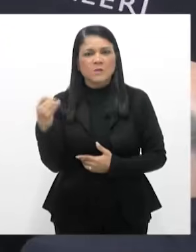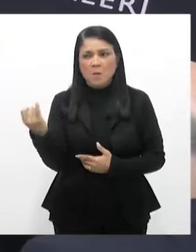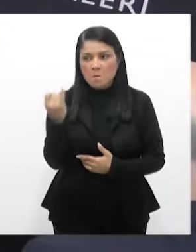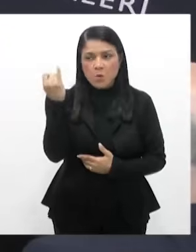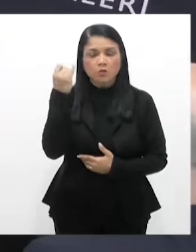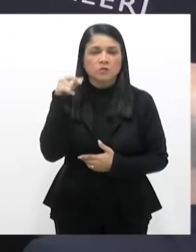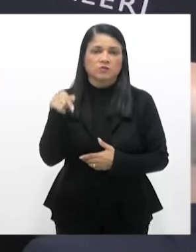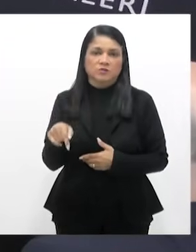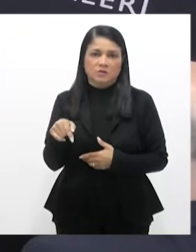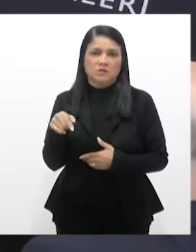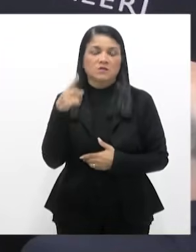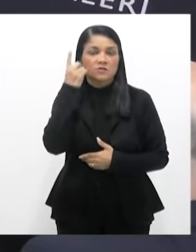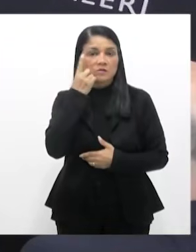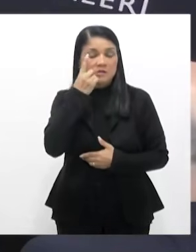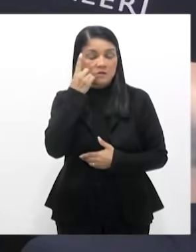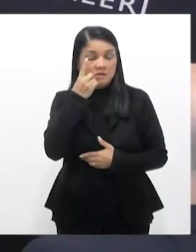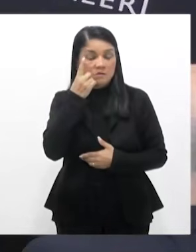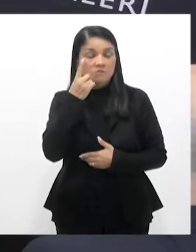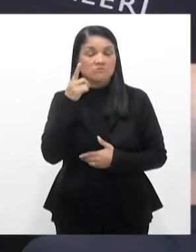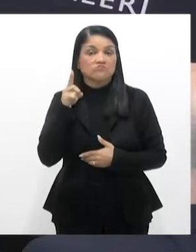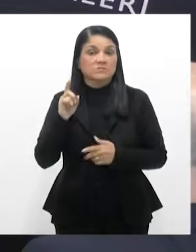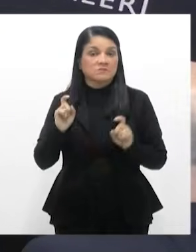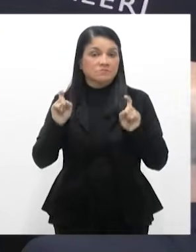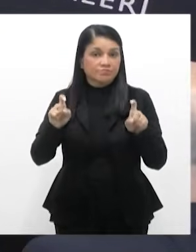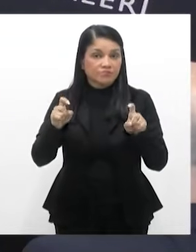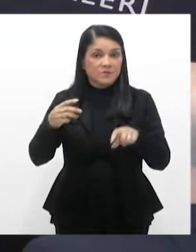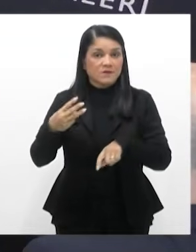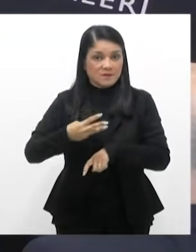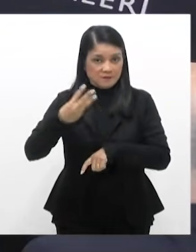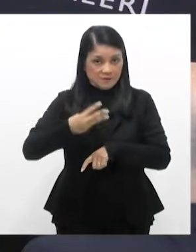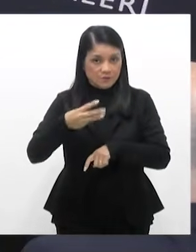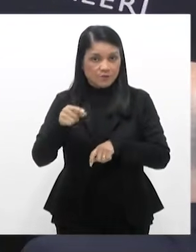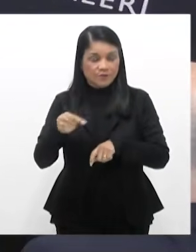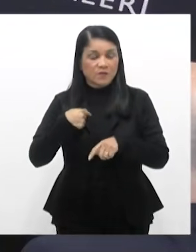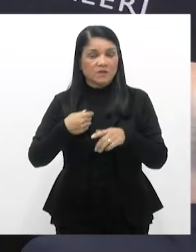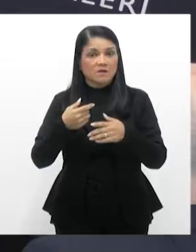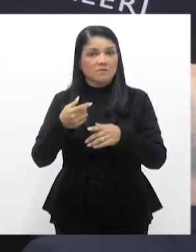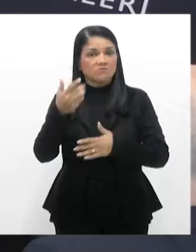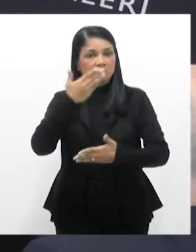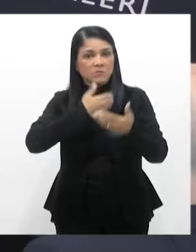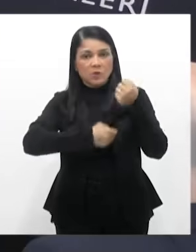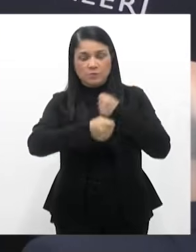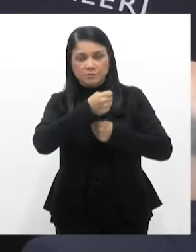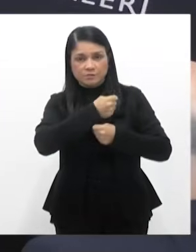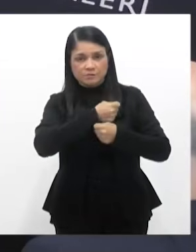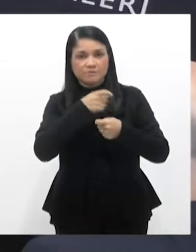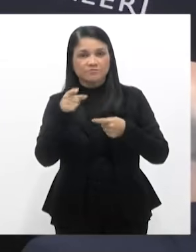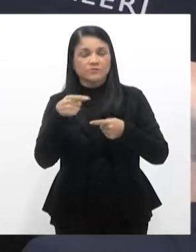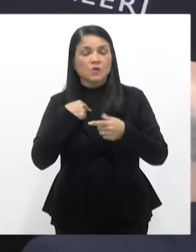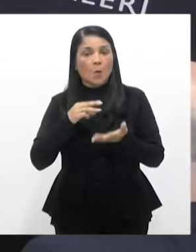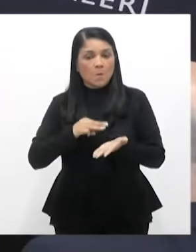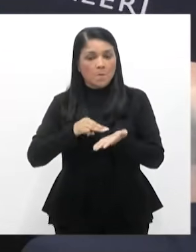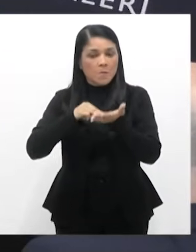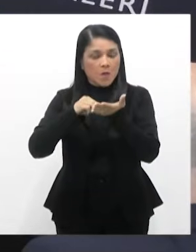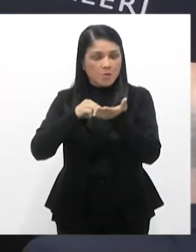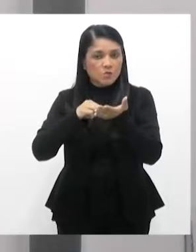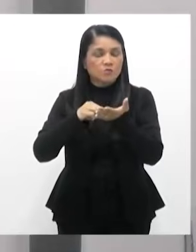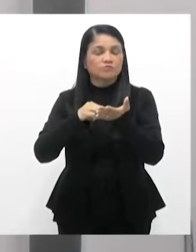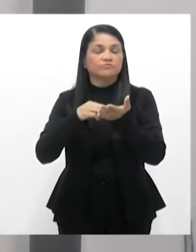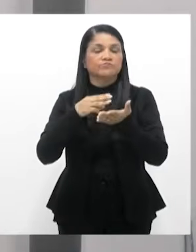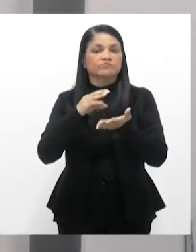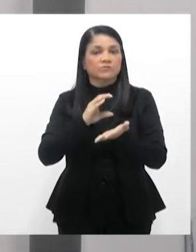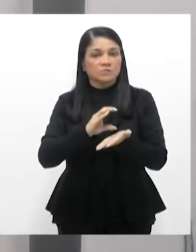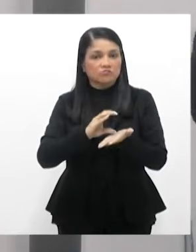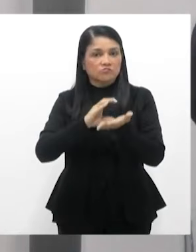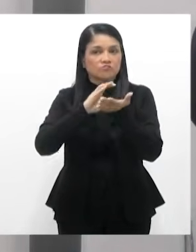casa, deputado no seu 3º mandato nessa casa. Na legislatura passada, tive a honra de ser membro titular da CCJ ao lado de Vossa Excelência,